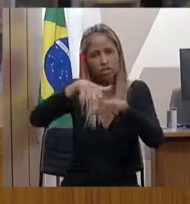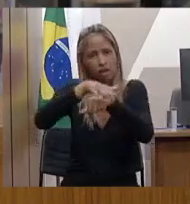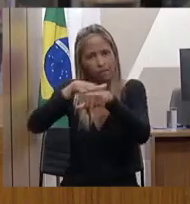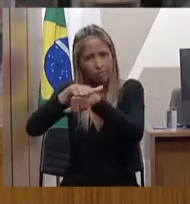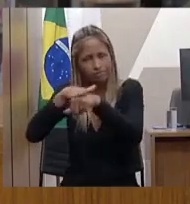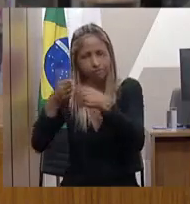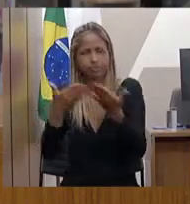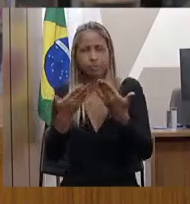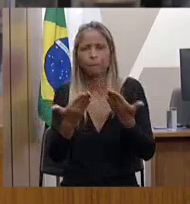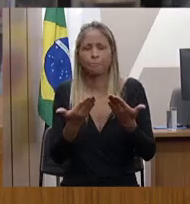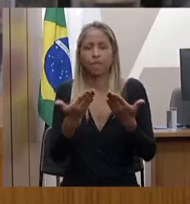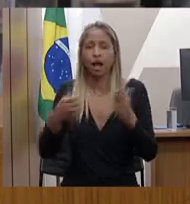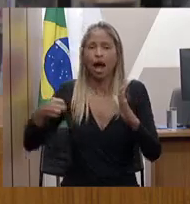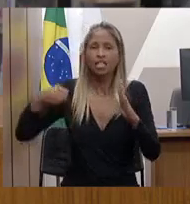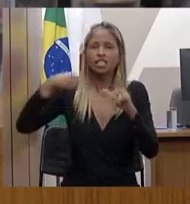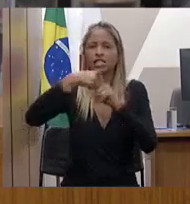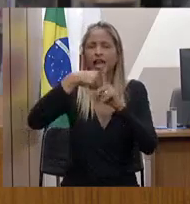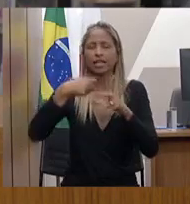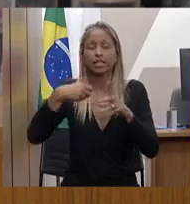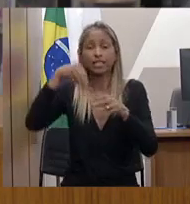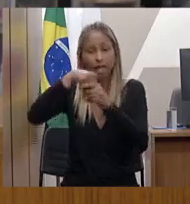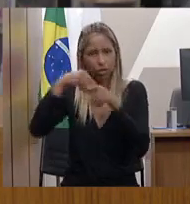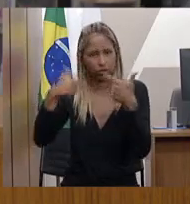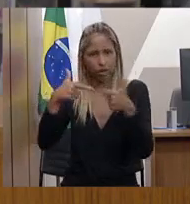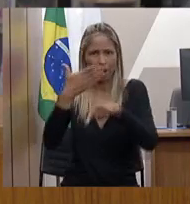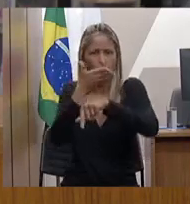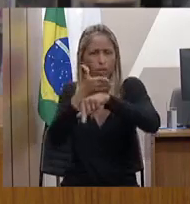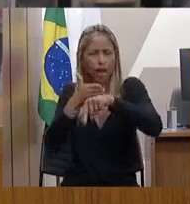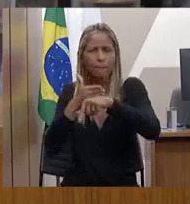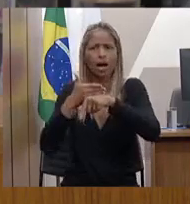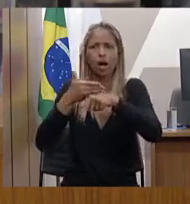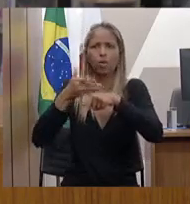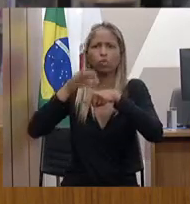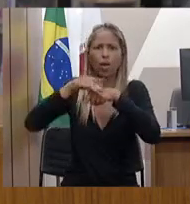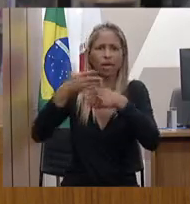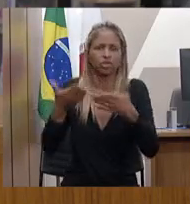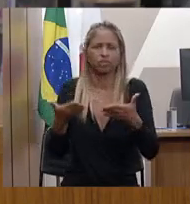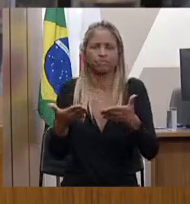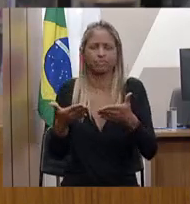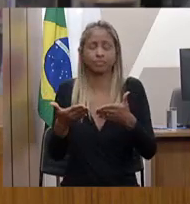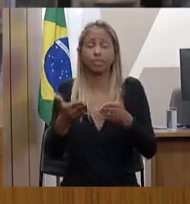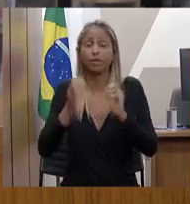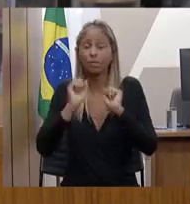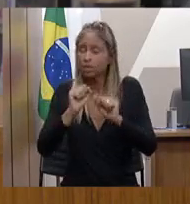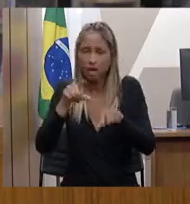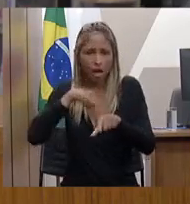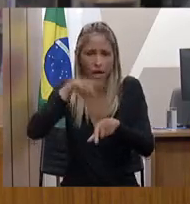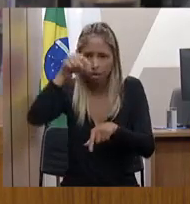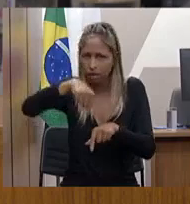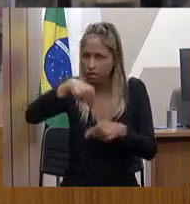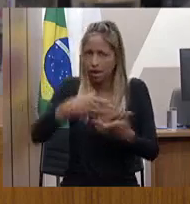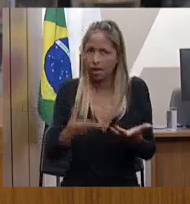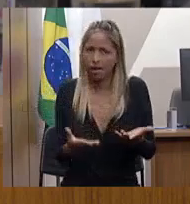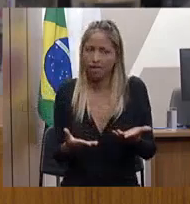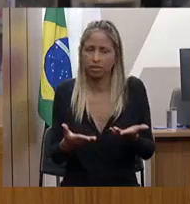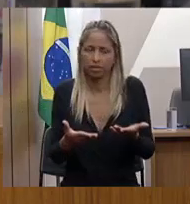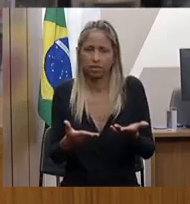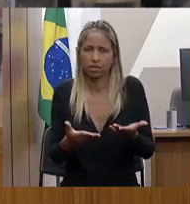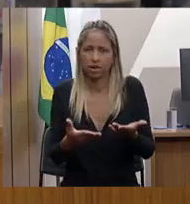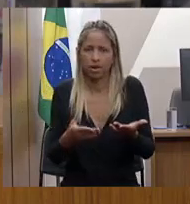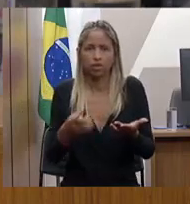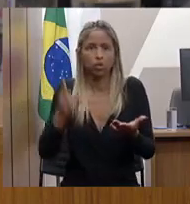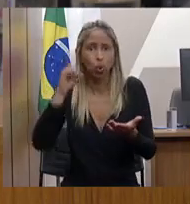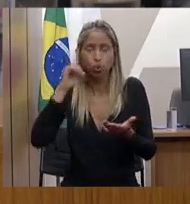a questão dos Acidentes ampliados do Trabalho estão aí que podem ocorrer é e que estão ameaçando